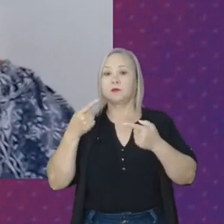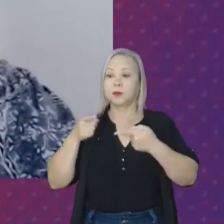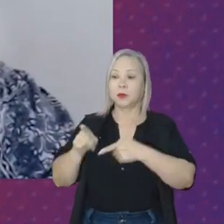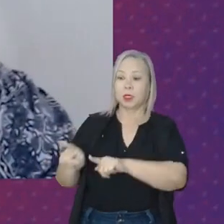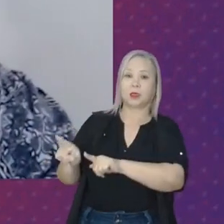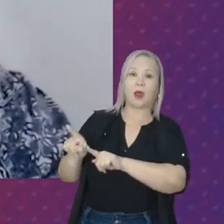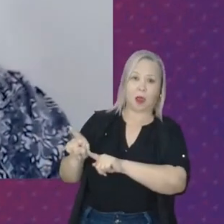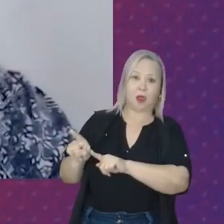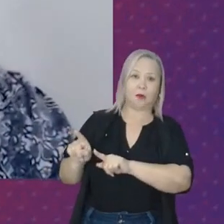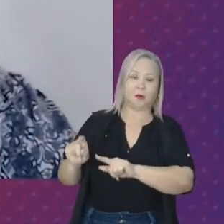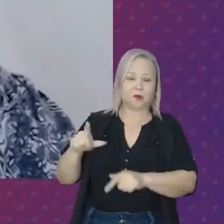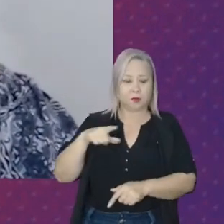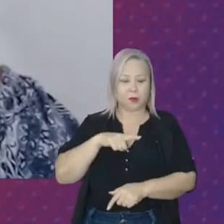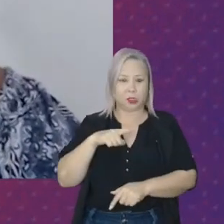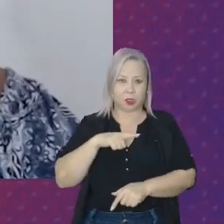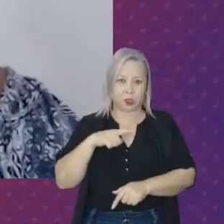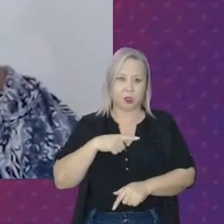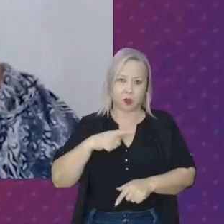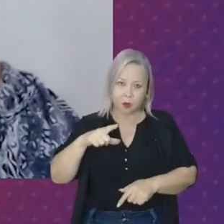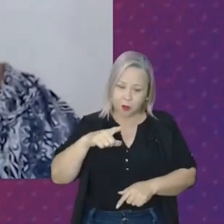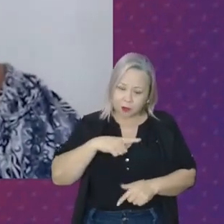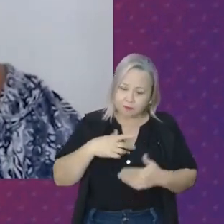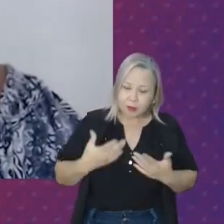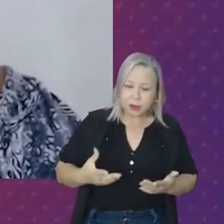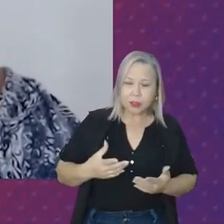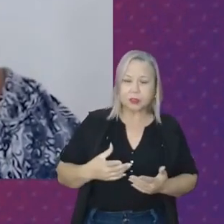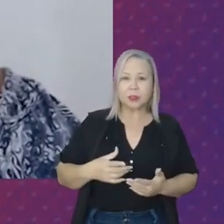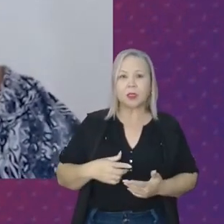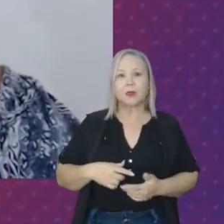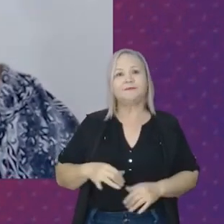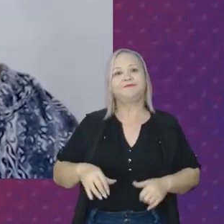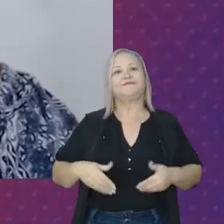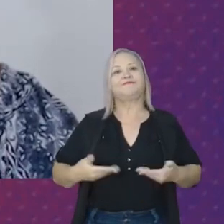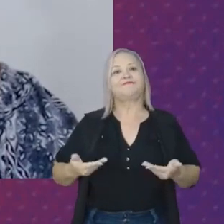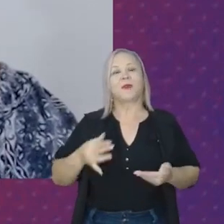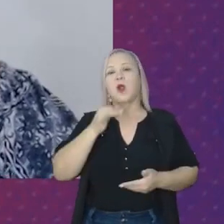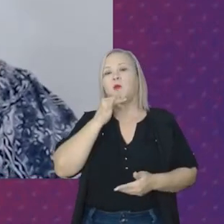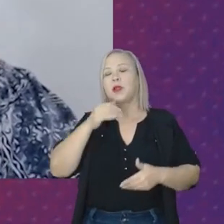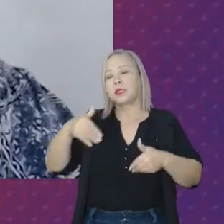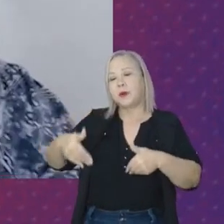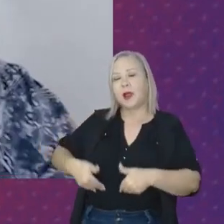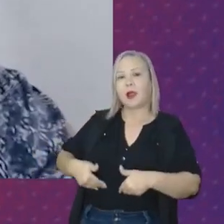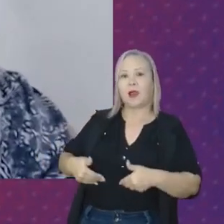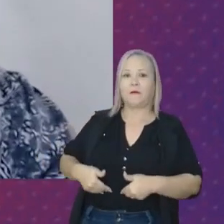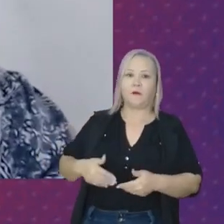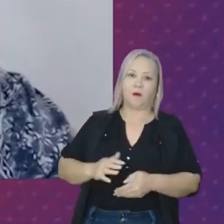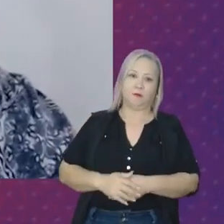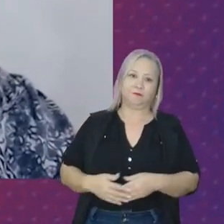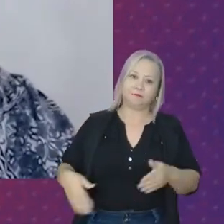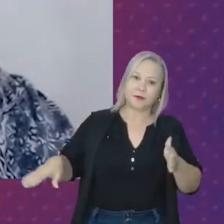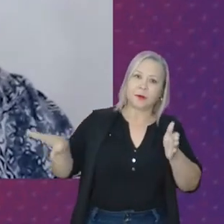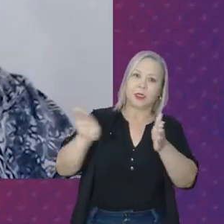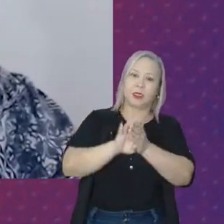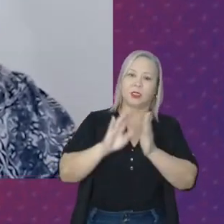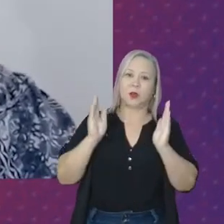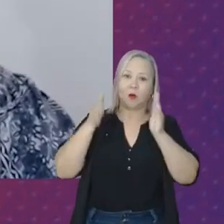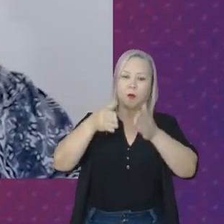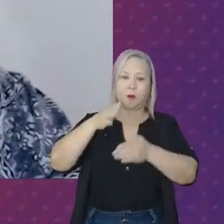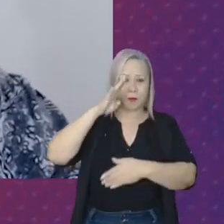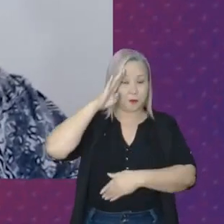a nossa existência, como, por exemplo, a fome, que atingiu principalmente os